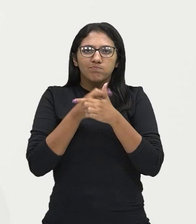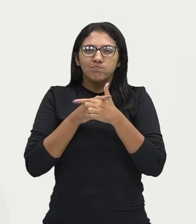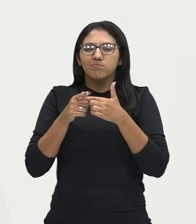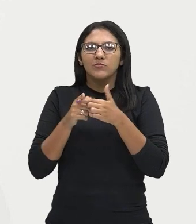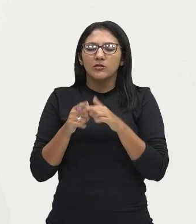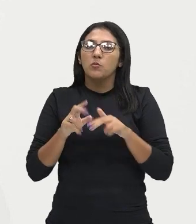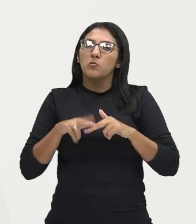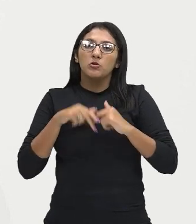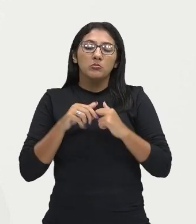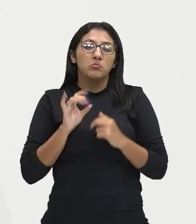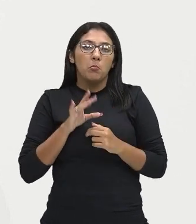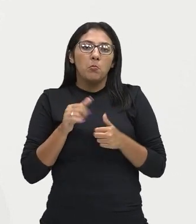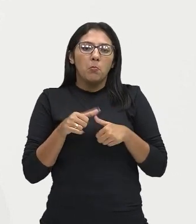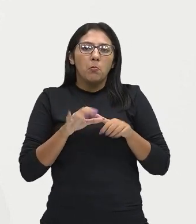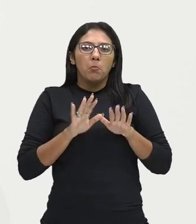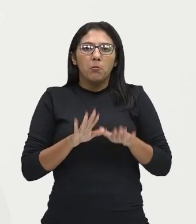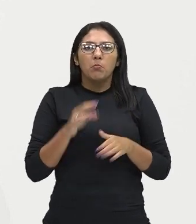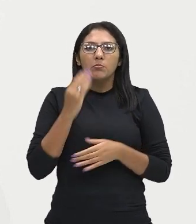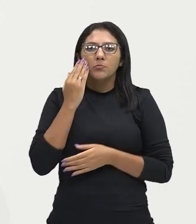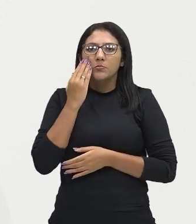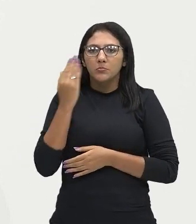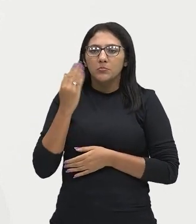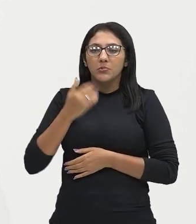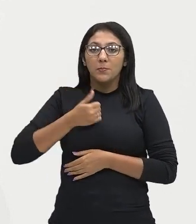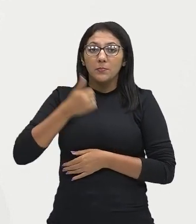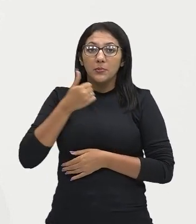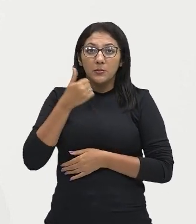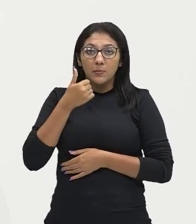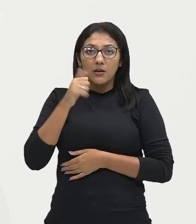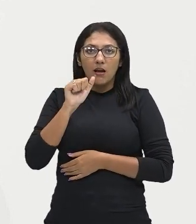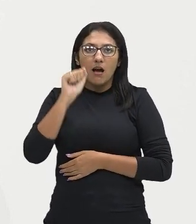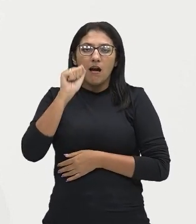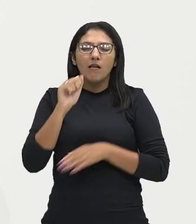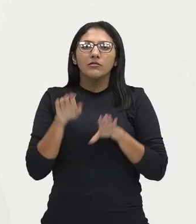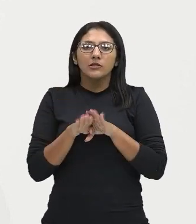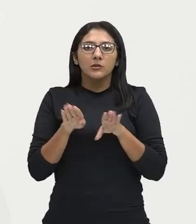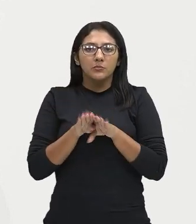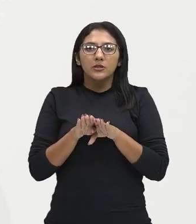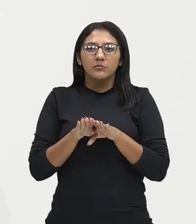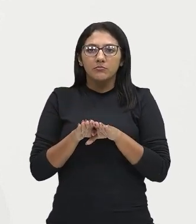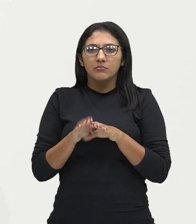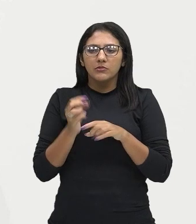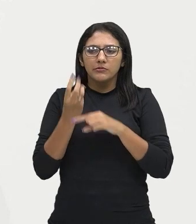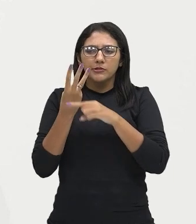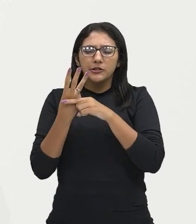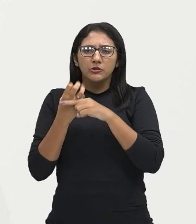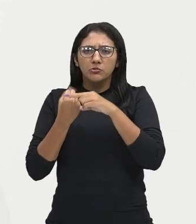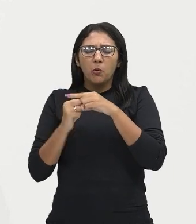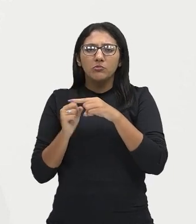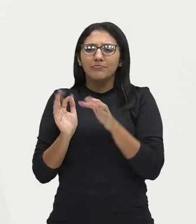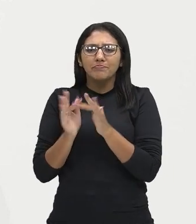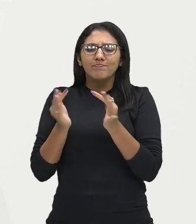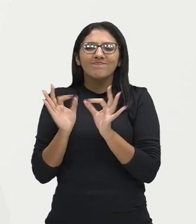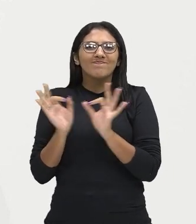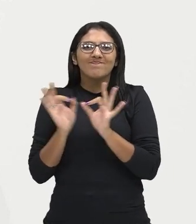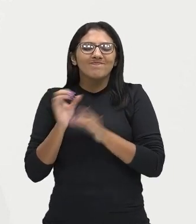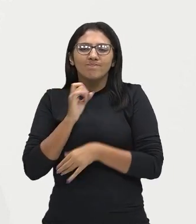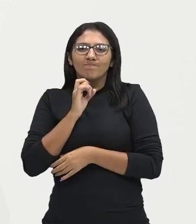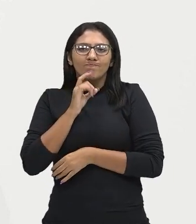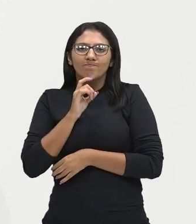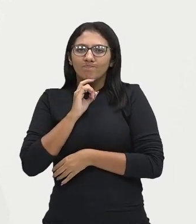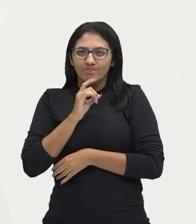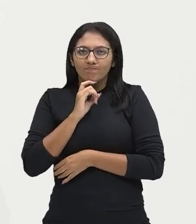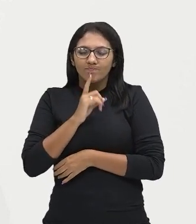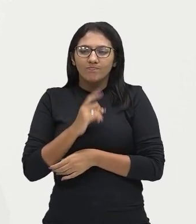não simplificamos. Da mesma forma aqui, ó, na questão da letra A, ó, já é irredutível. Não precisa simplificar. Não tem como simplificar mais, tá